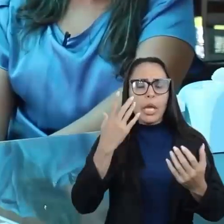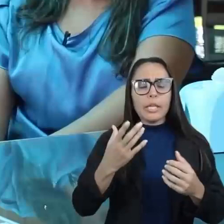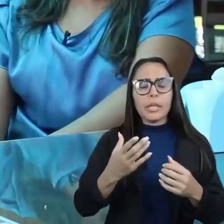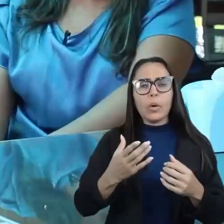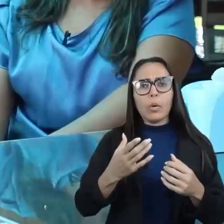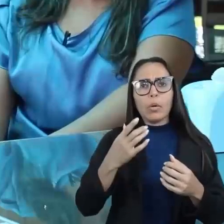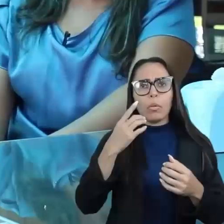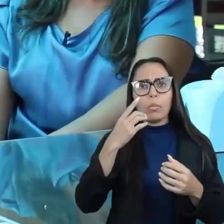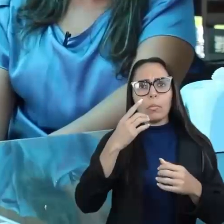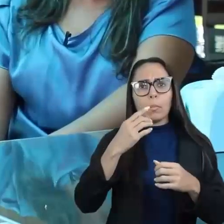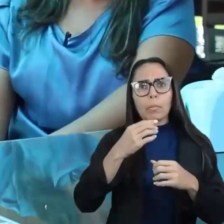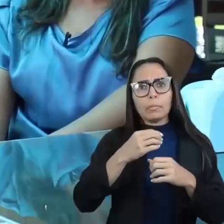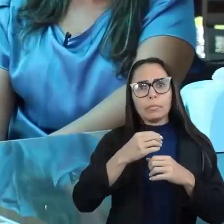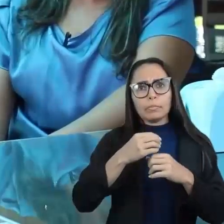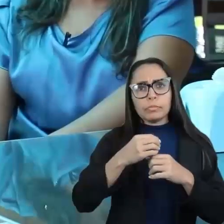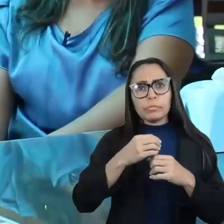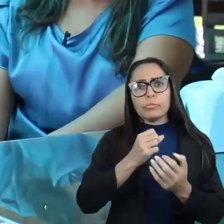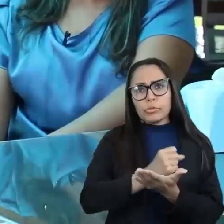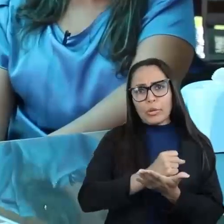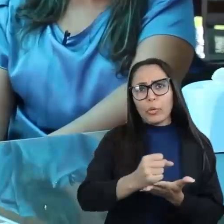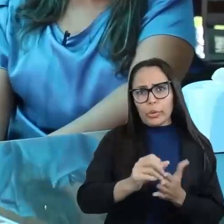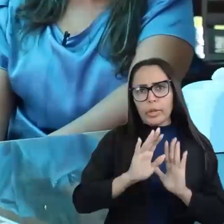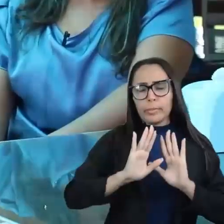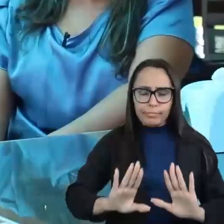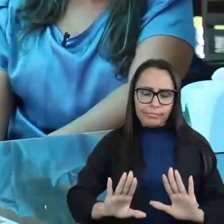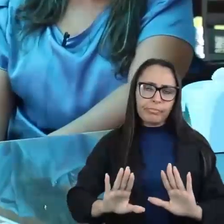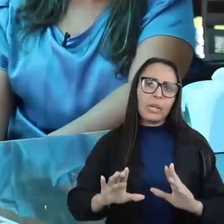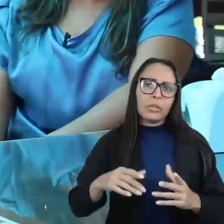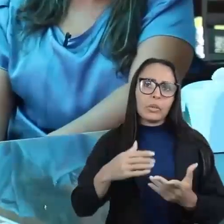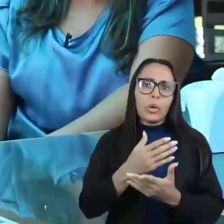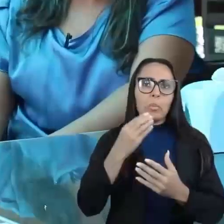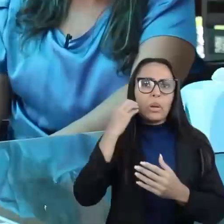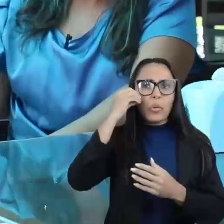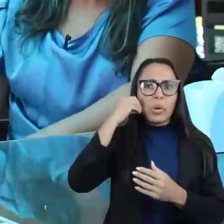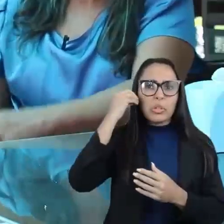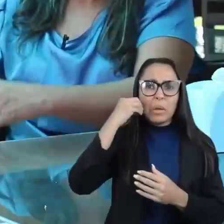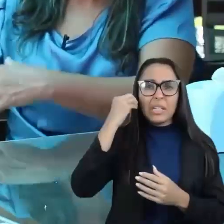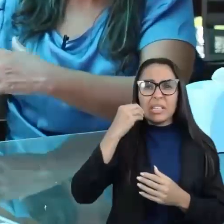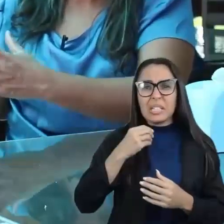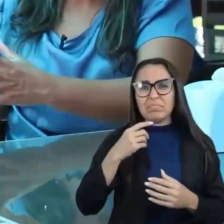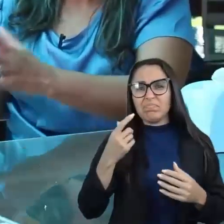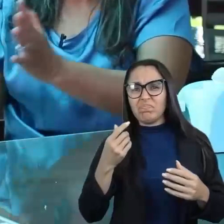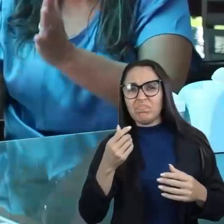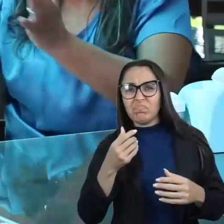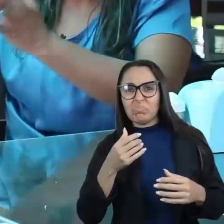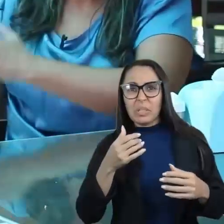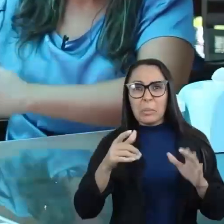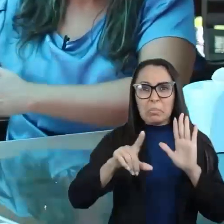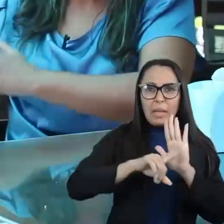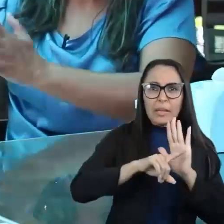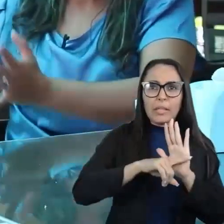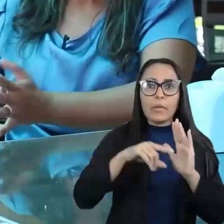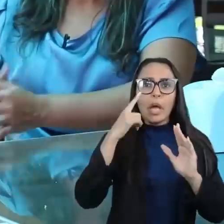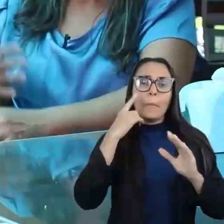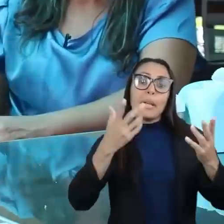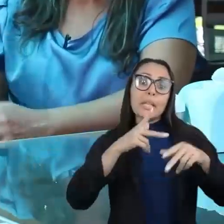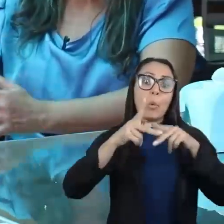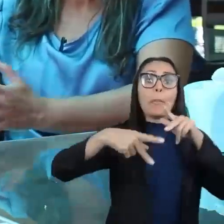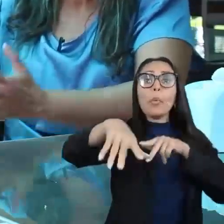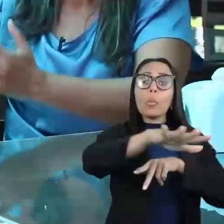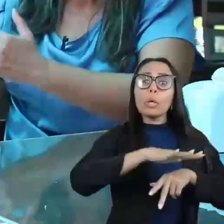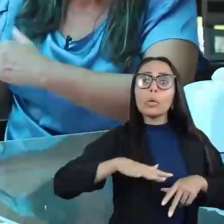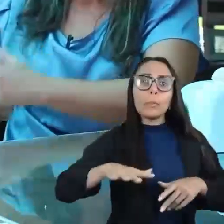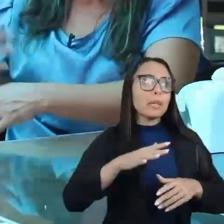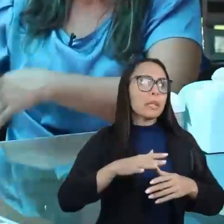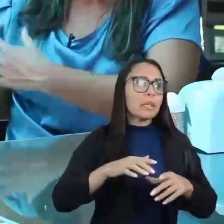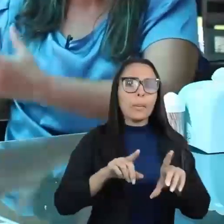mas passamos. Experiência talvez que nunca a gente vai ver de novo. Então aí você já teria esse público que passa aqui na estrada, o público que